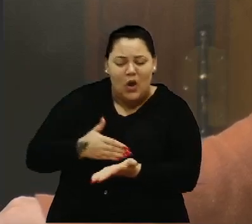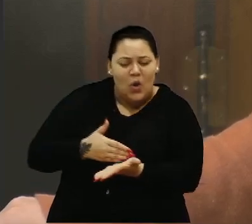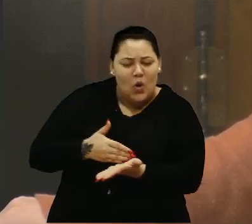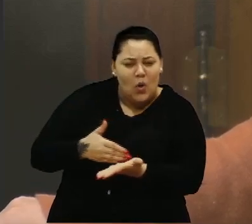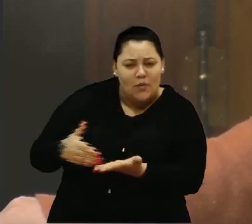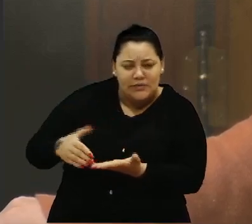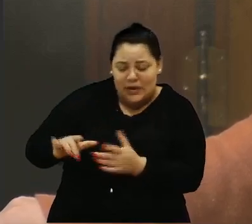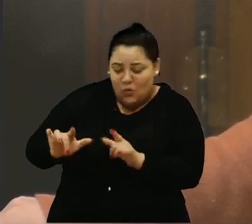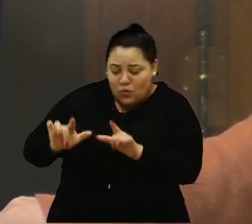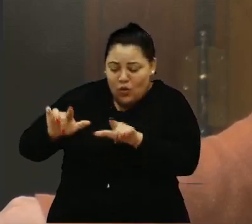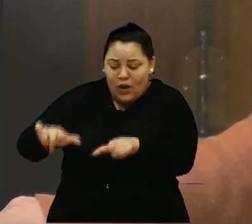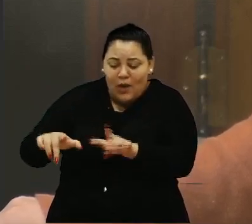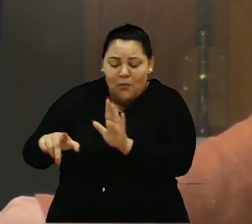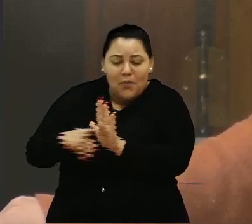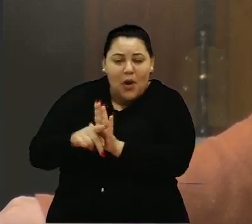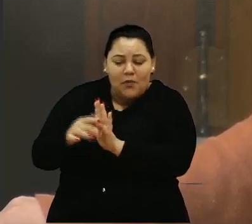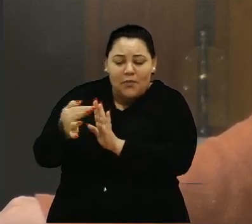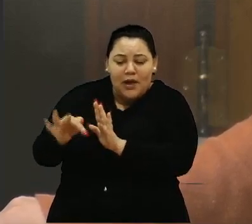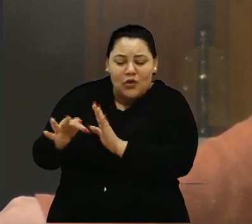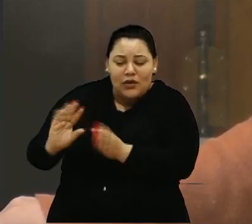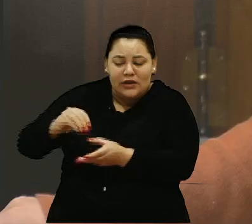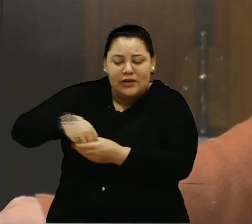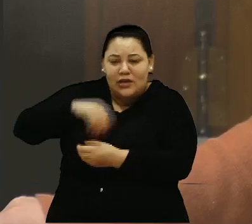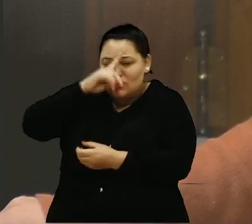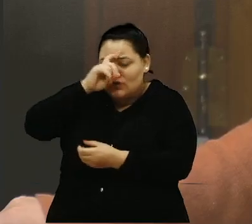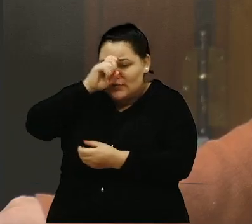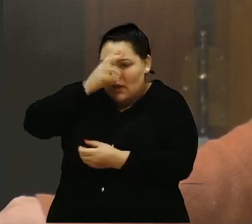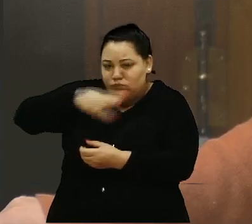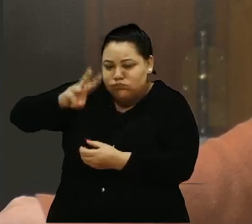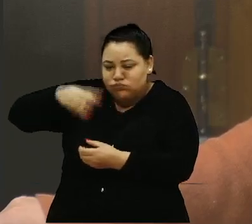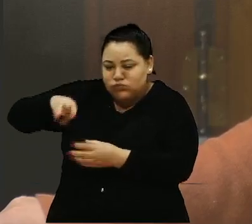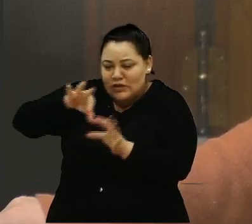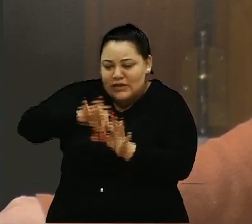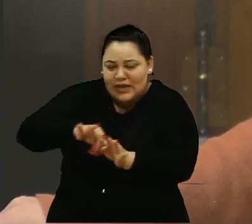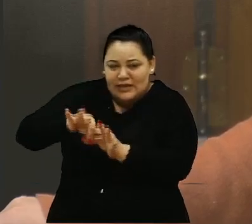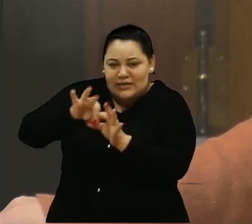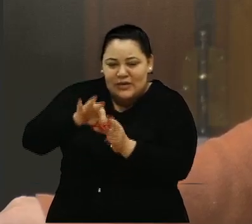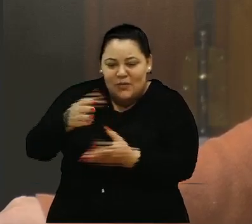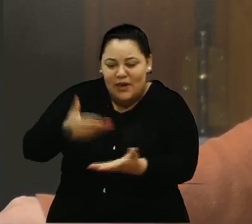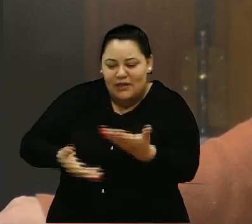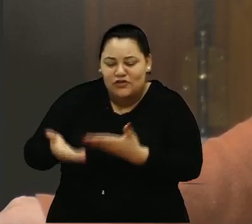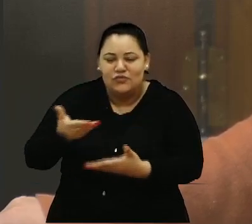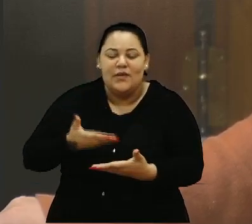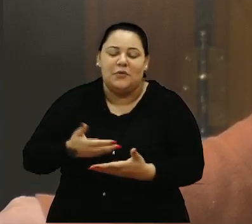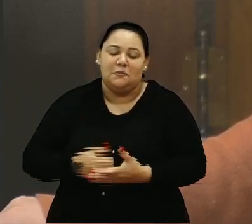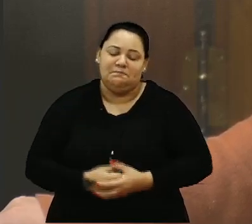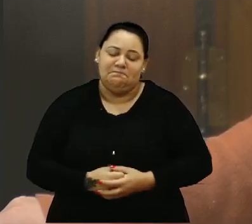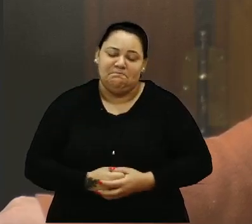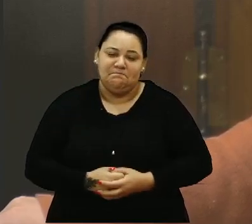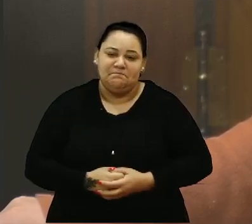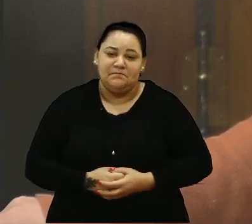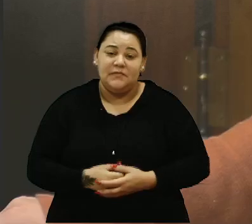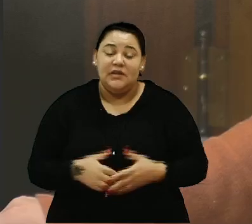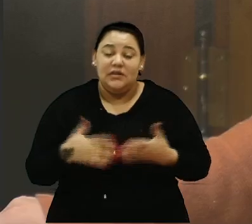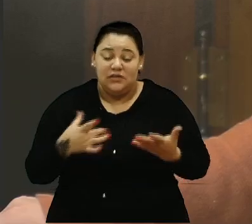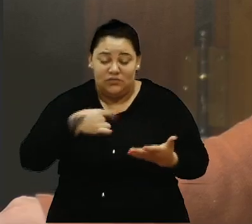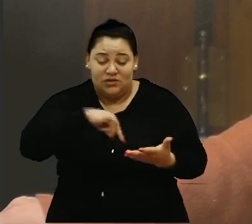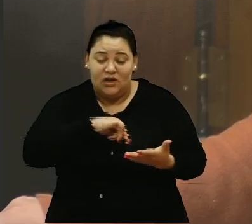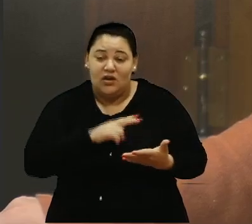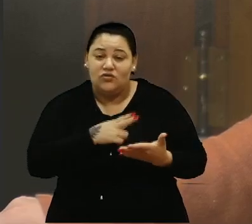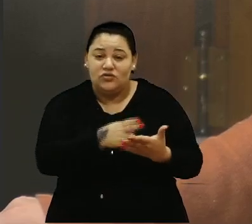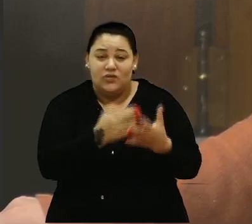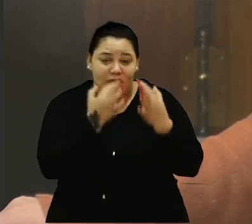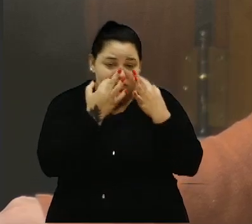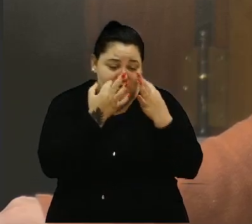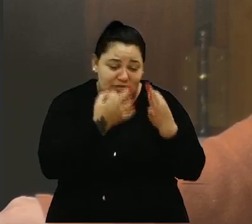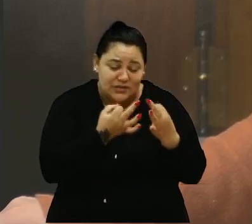no ambulatório da dor, serviço multidisciplinar e integral que vai ser prestado pelo Virvi Ramos. Então, que a gente continue olhando para